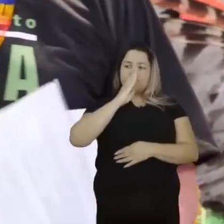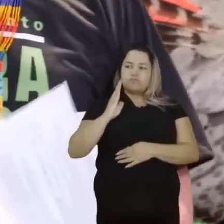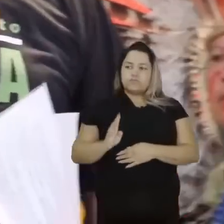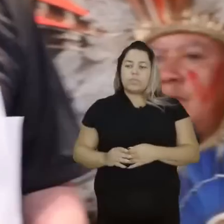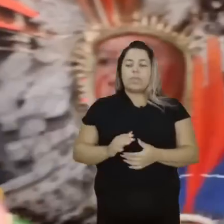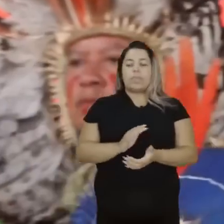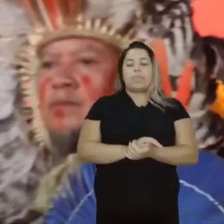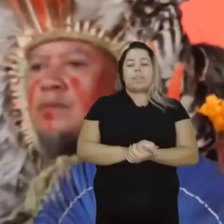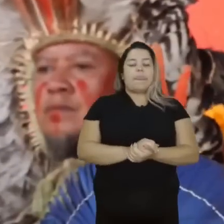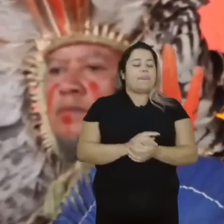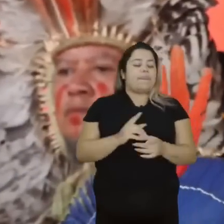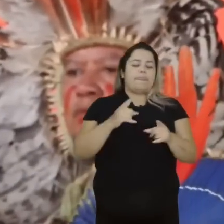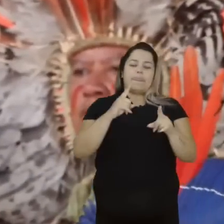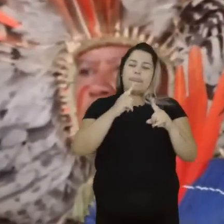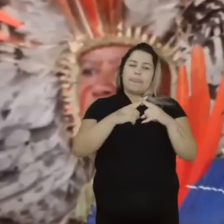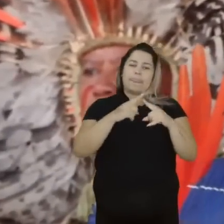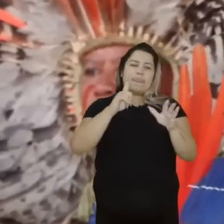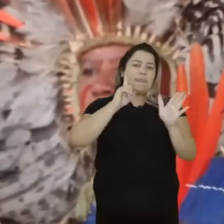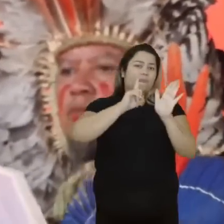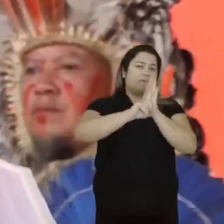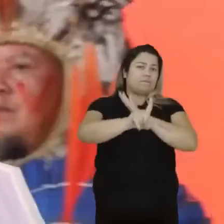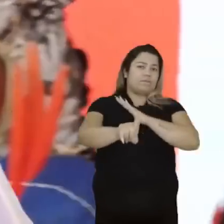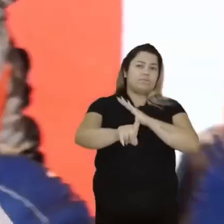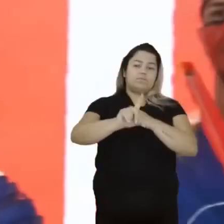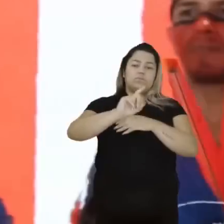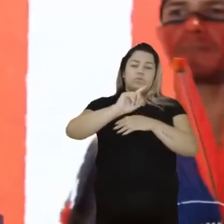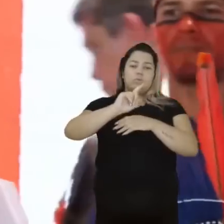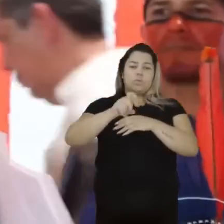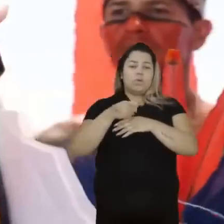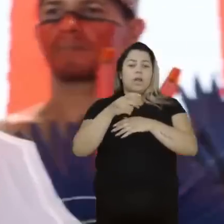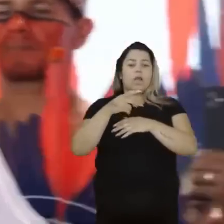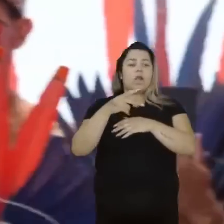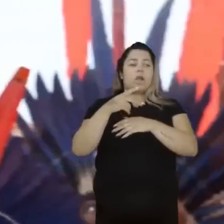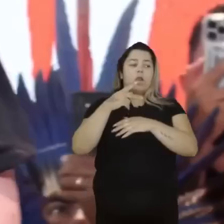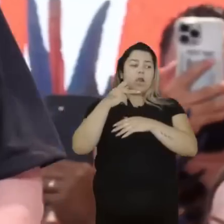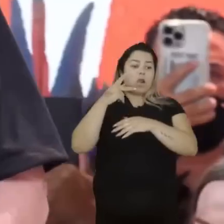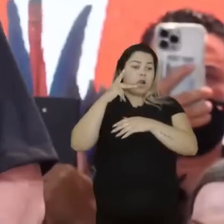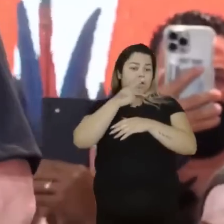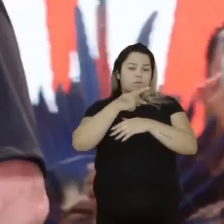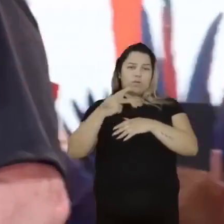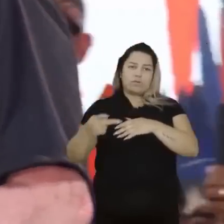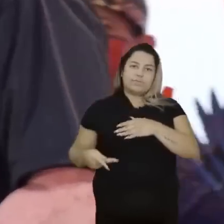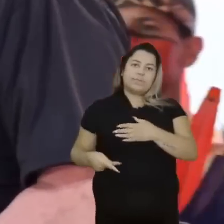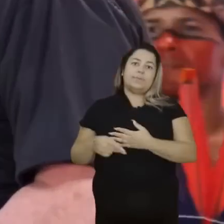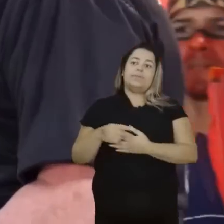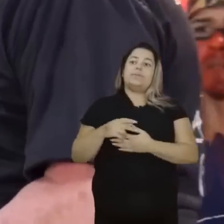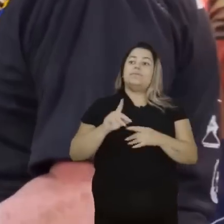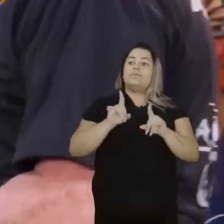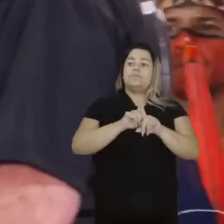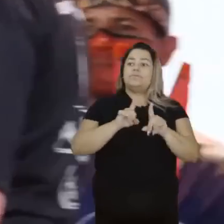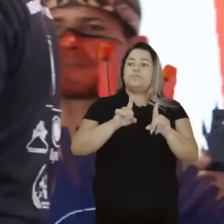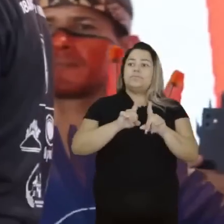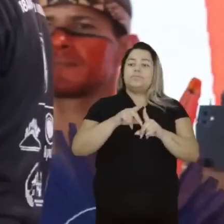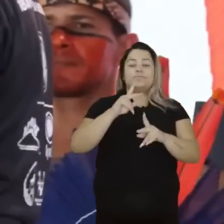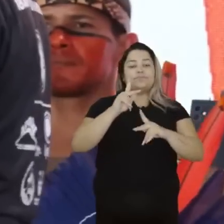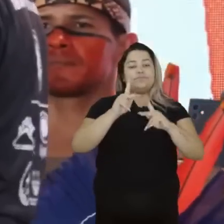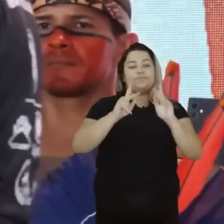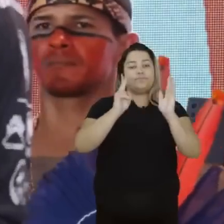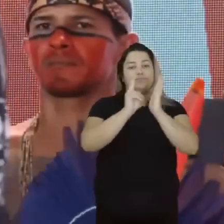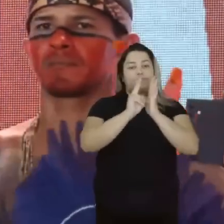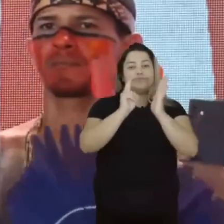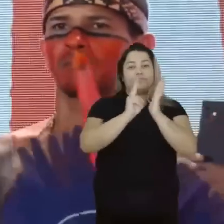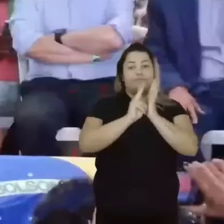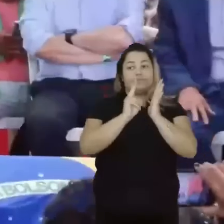não é a conversa de um ex-presidente da República apenas com os povos indígenas.